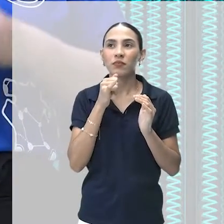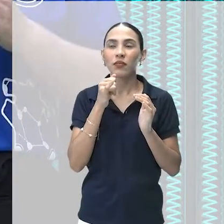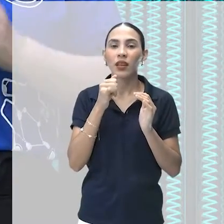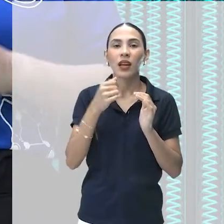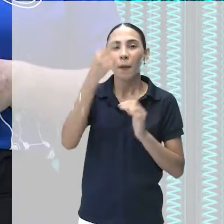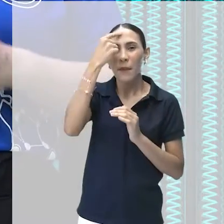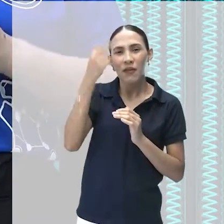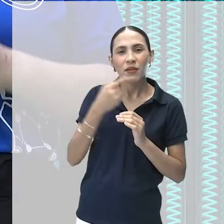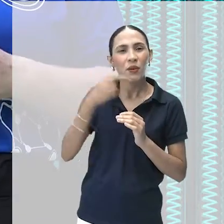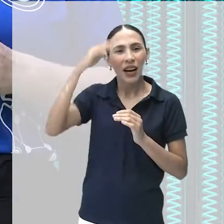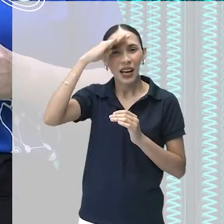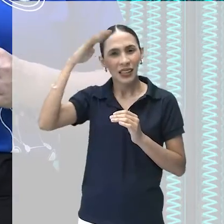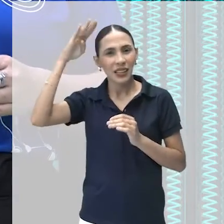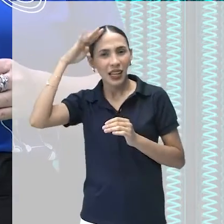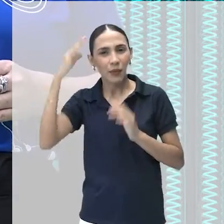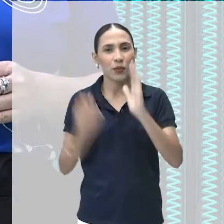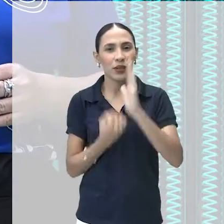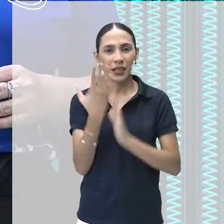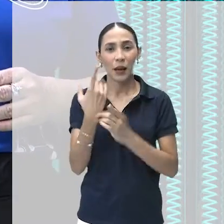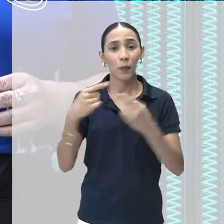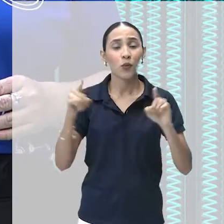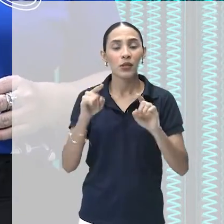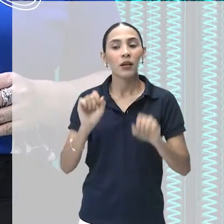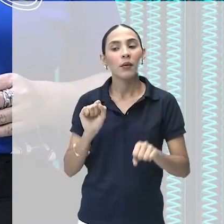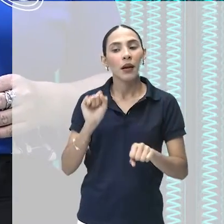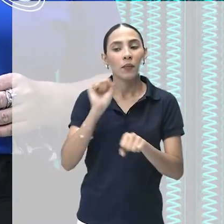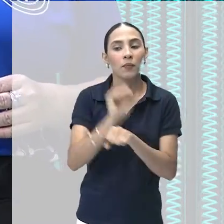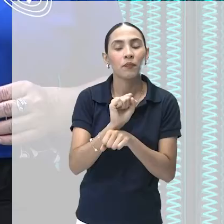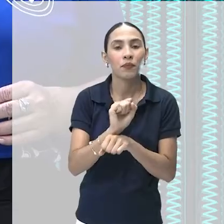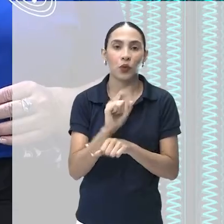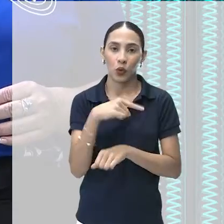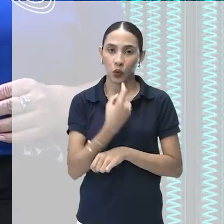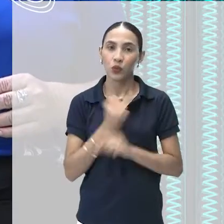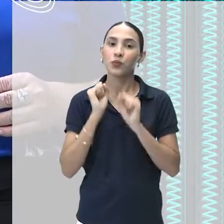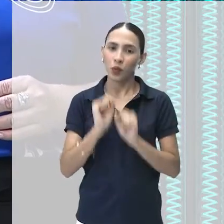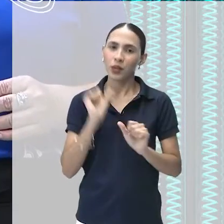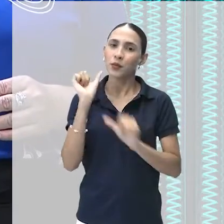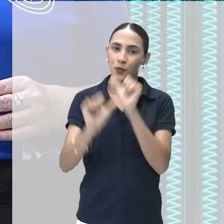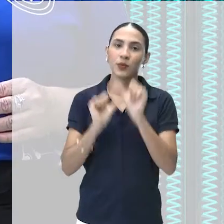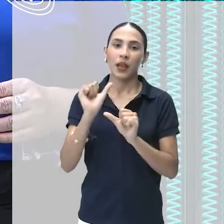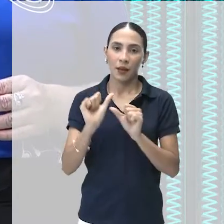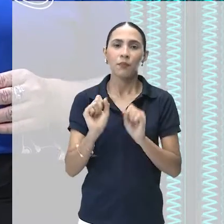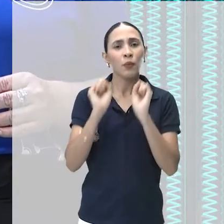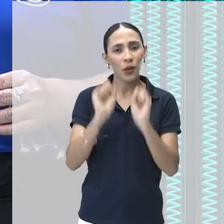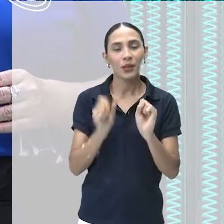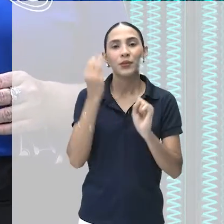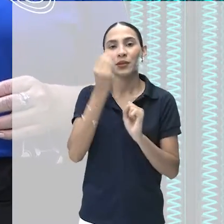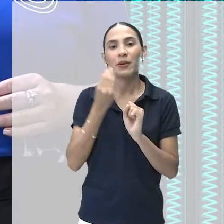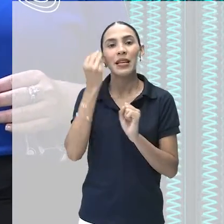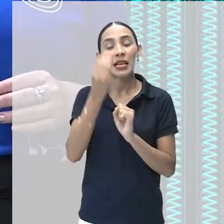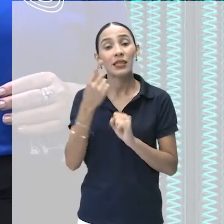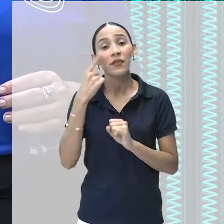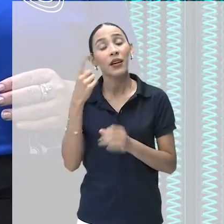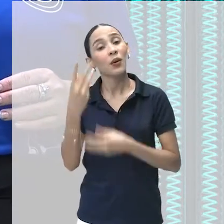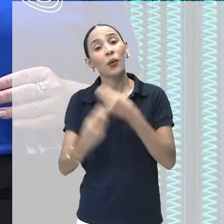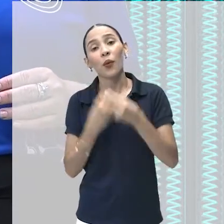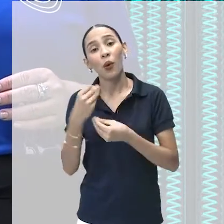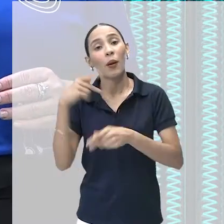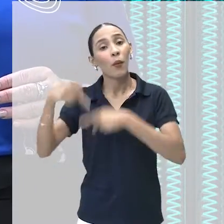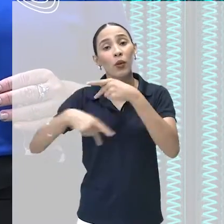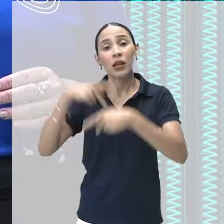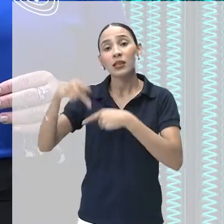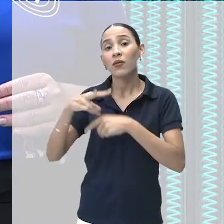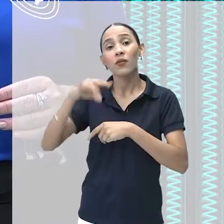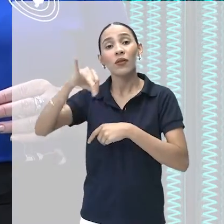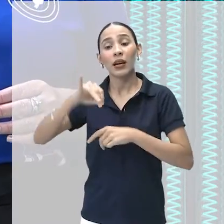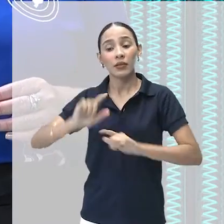aquela forma tradicional. Então, eles, nós podemos mudar, nós podemos fazer experiências e ver como é que a população,